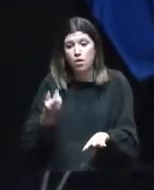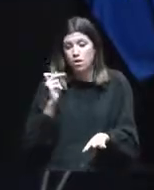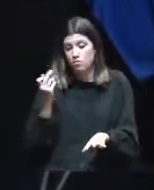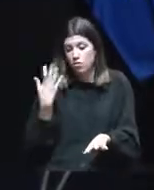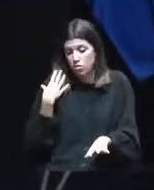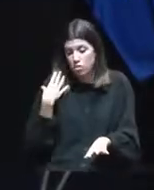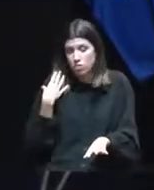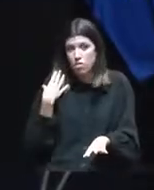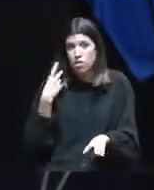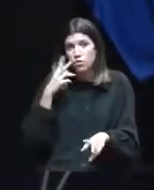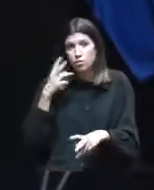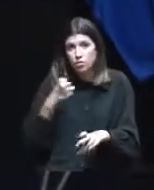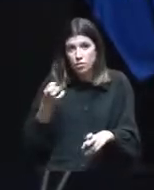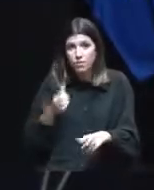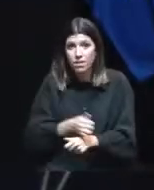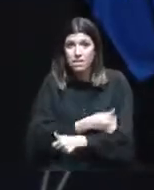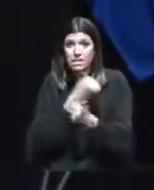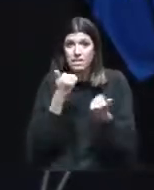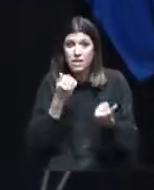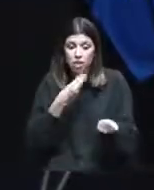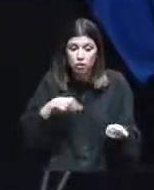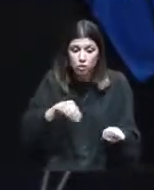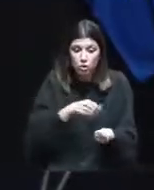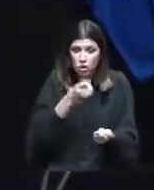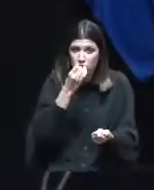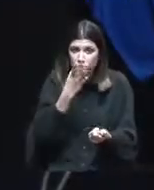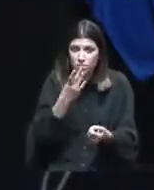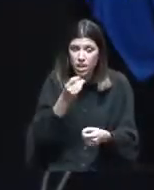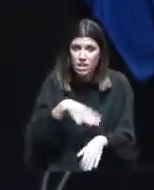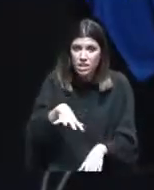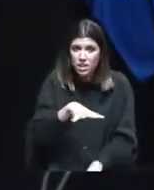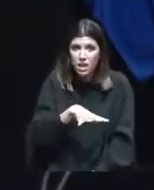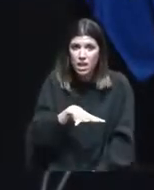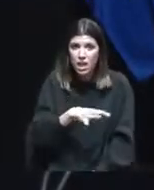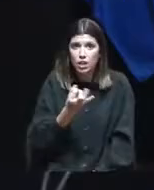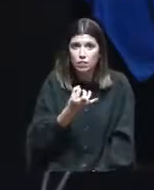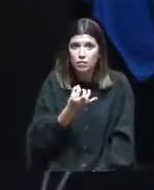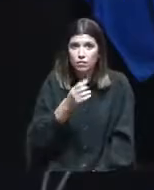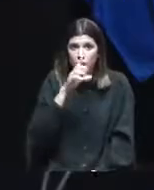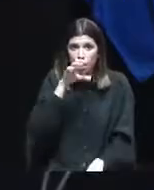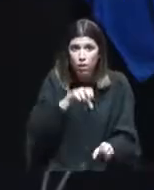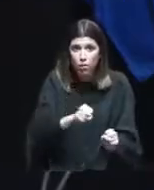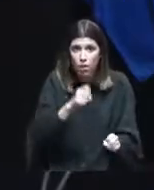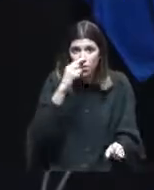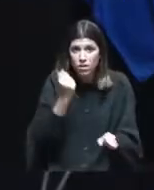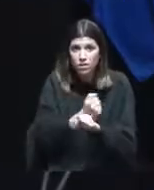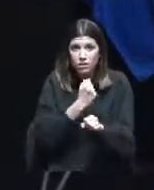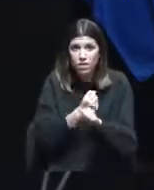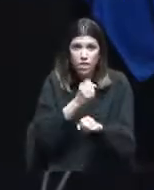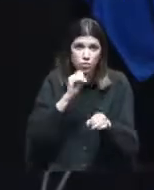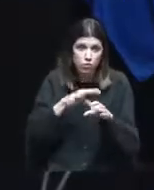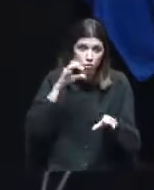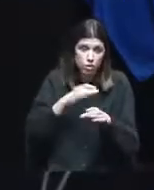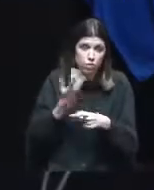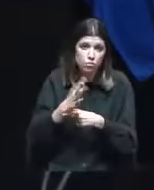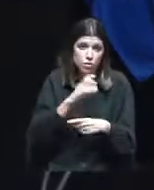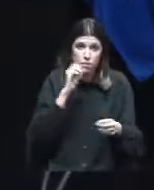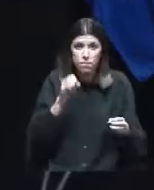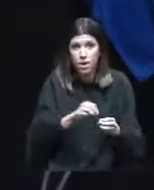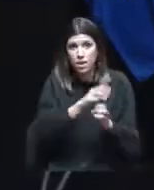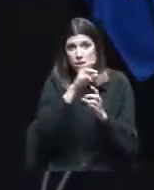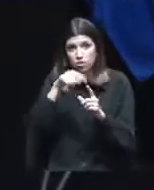anos têm sido descobertos na cidade solos contaminados em terrenos que foram ocupados por atividades poluentes, como do Parque das